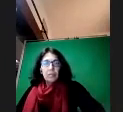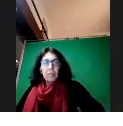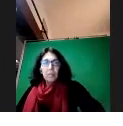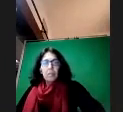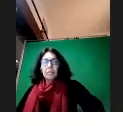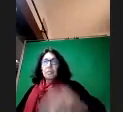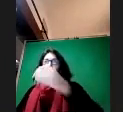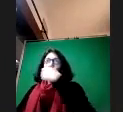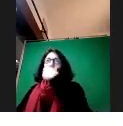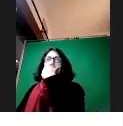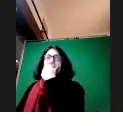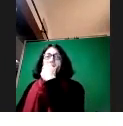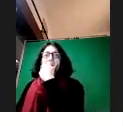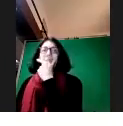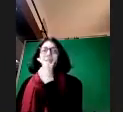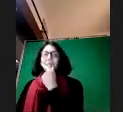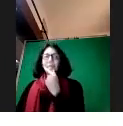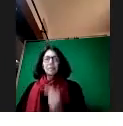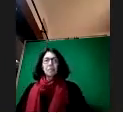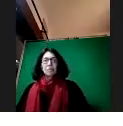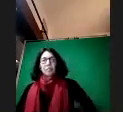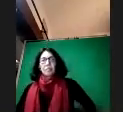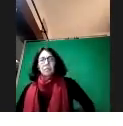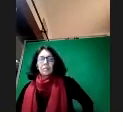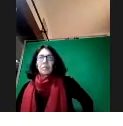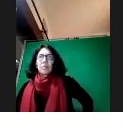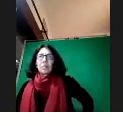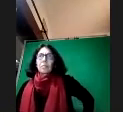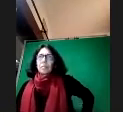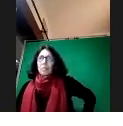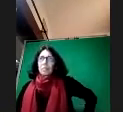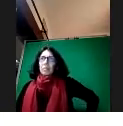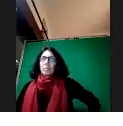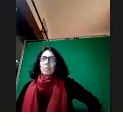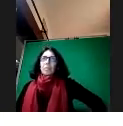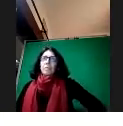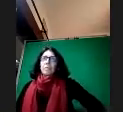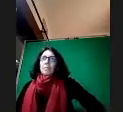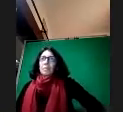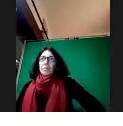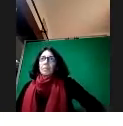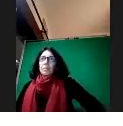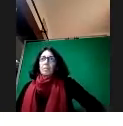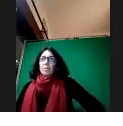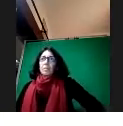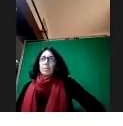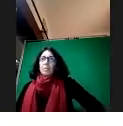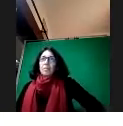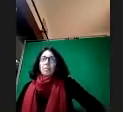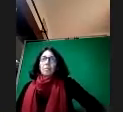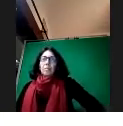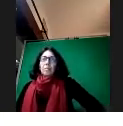do professor Oliveira Marques. E aqui está o que eu falei relativamente há